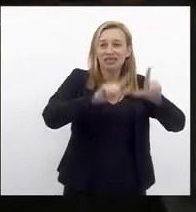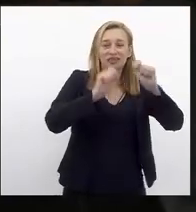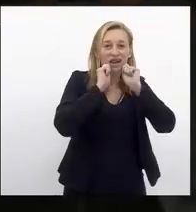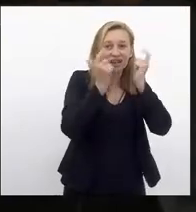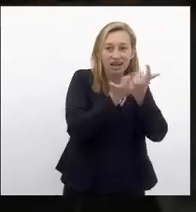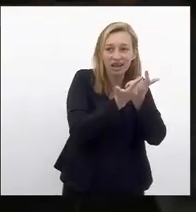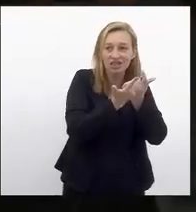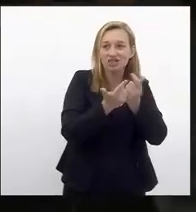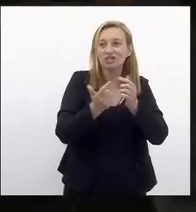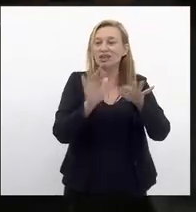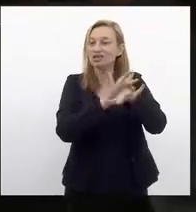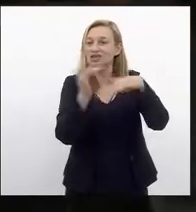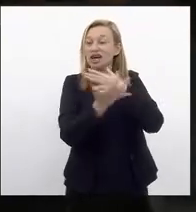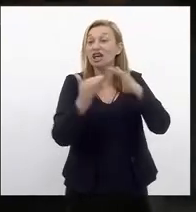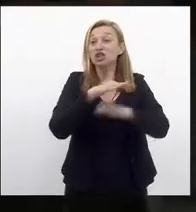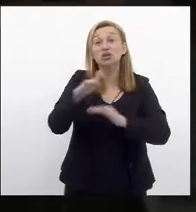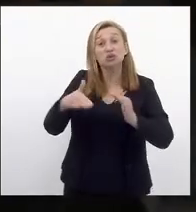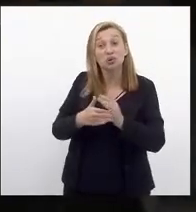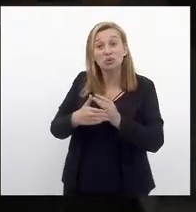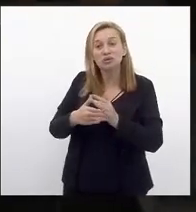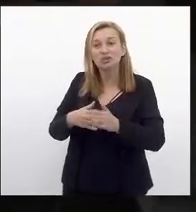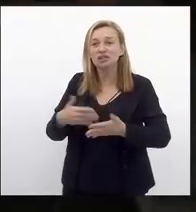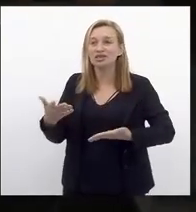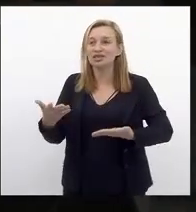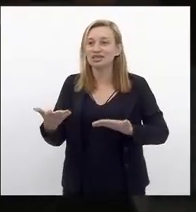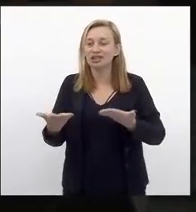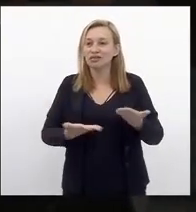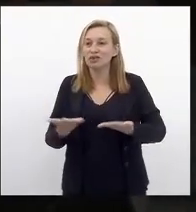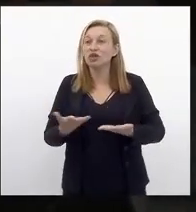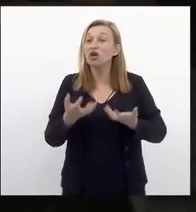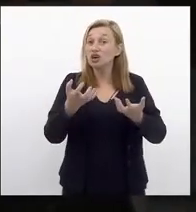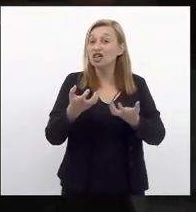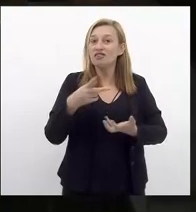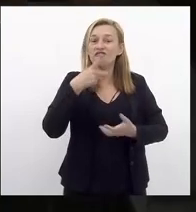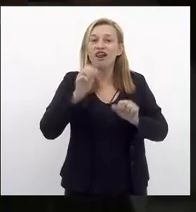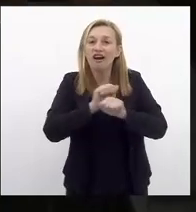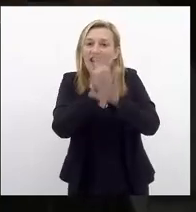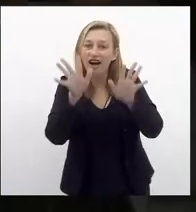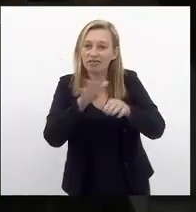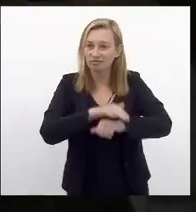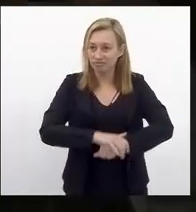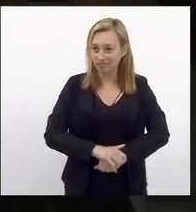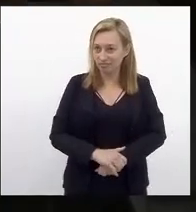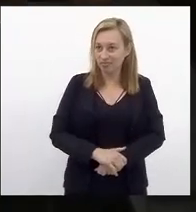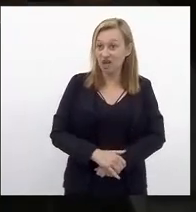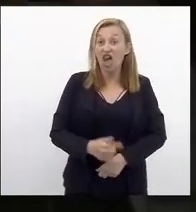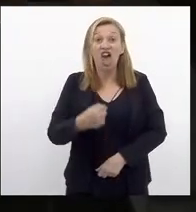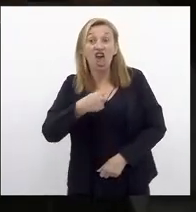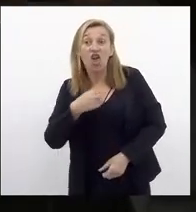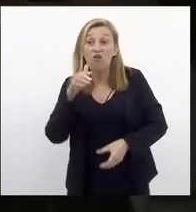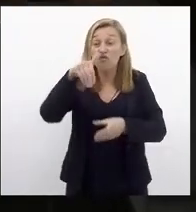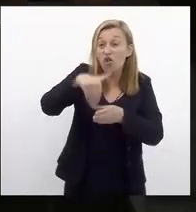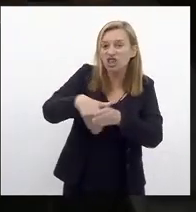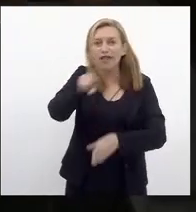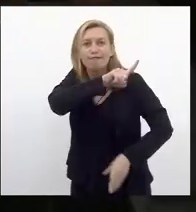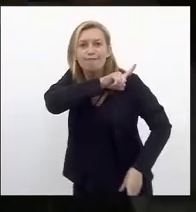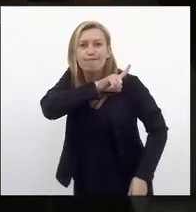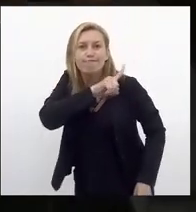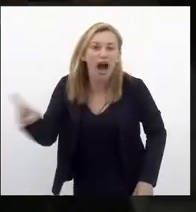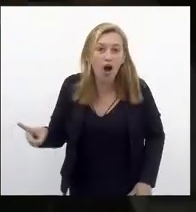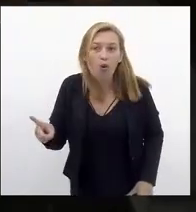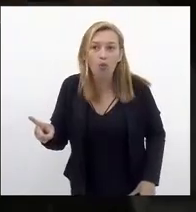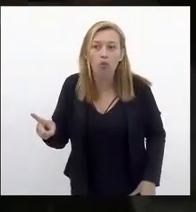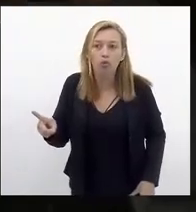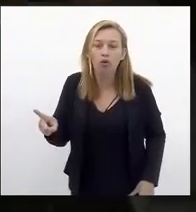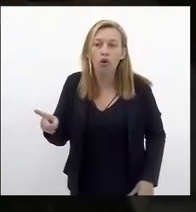todos os servidores antes de mais nada eu queria deixar uma coisa bem clara eu voltei não